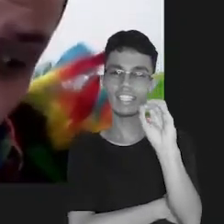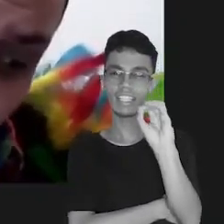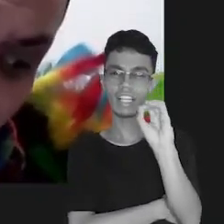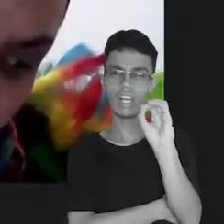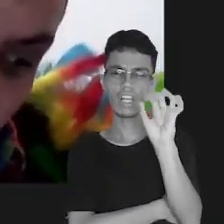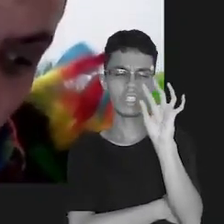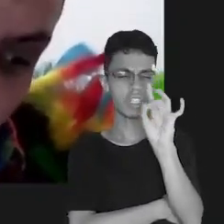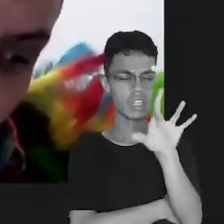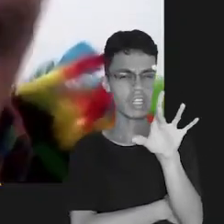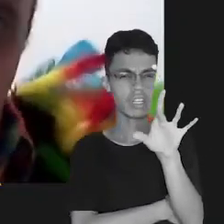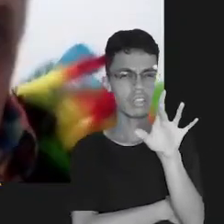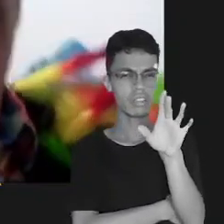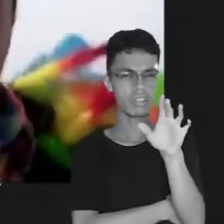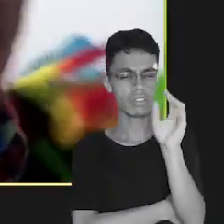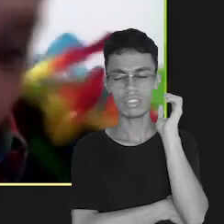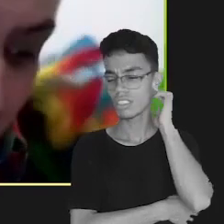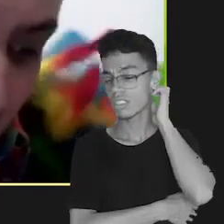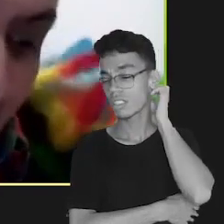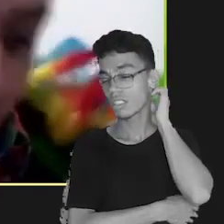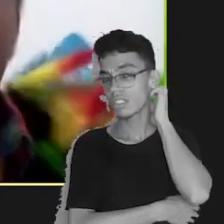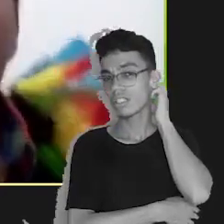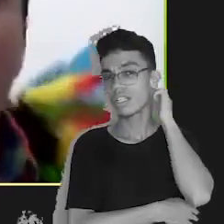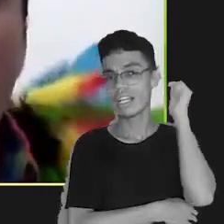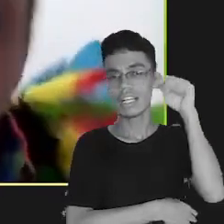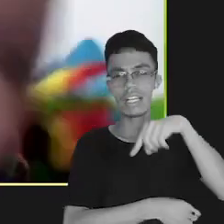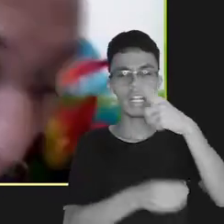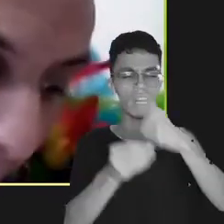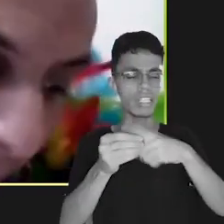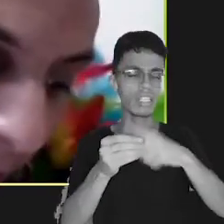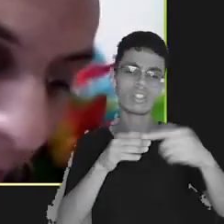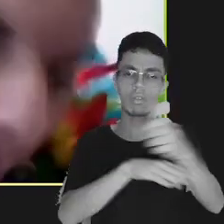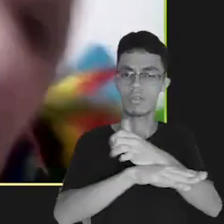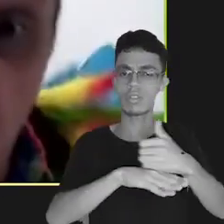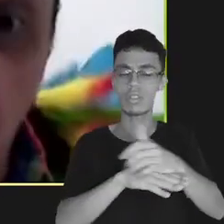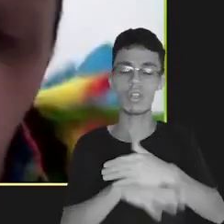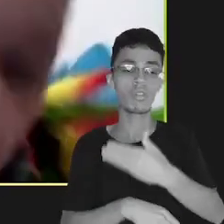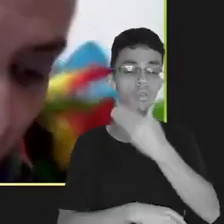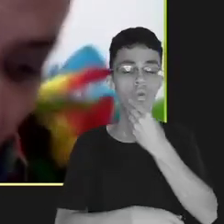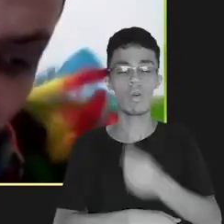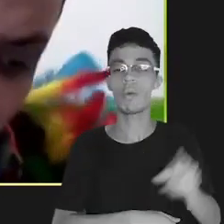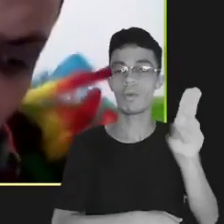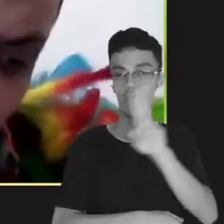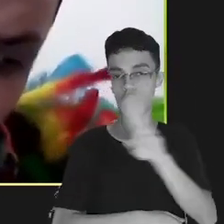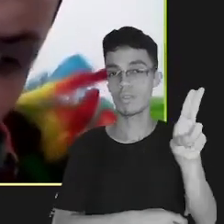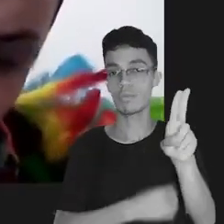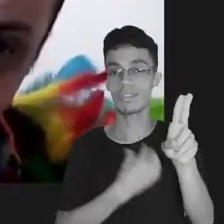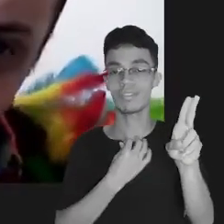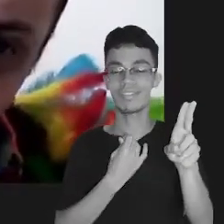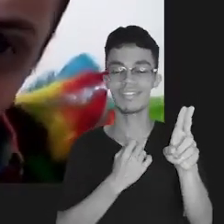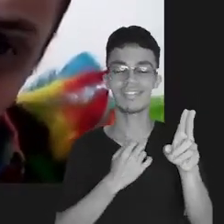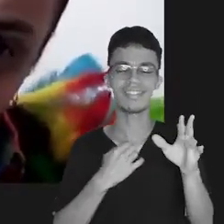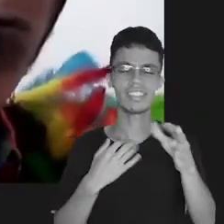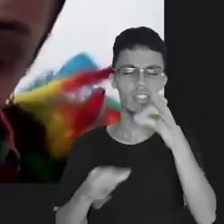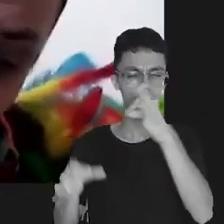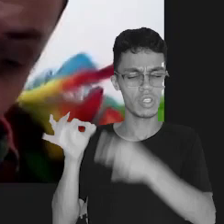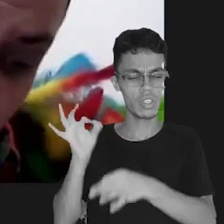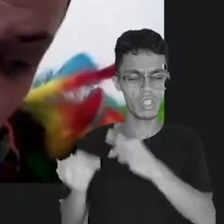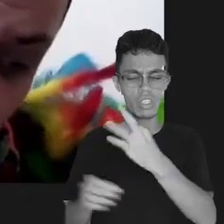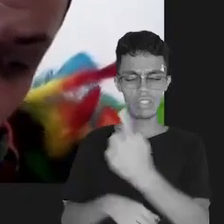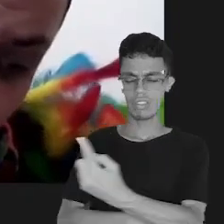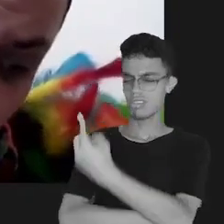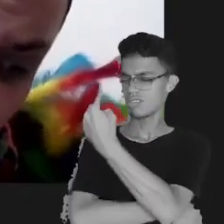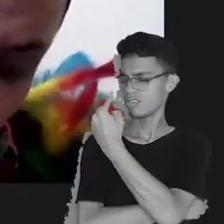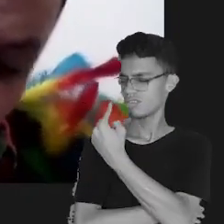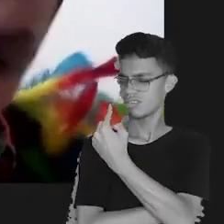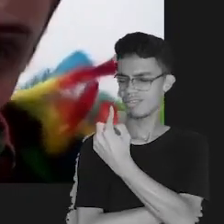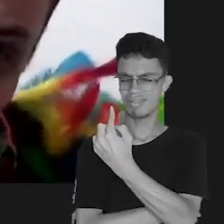Passarinheiro somente? Nessa cidade, excelência, a profissão do homem é o seu nome. Os juízes entreolham-se,